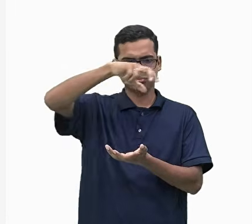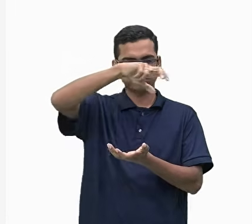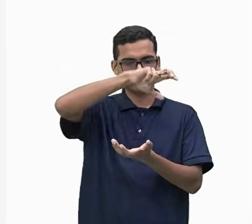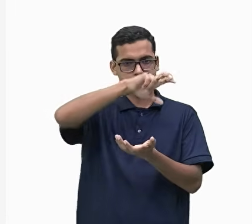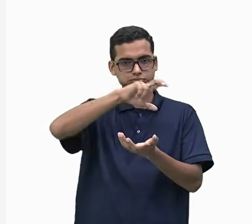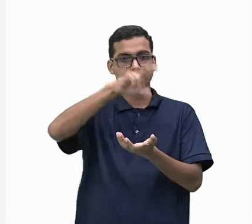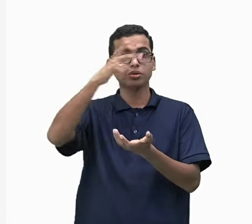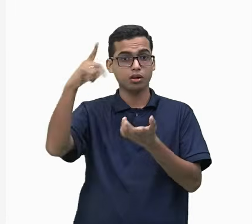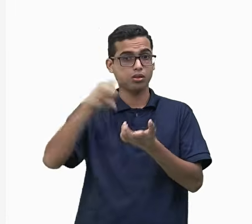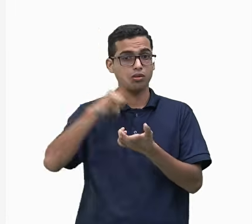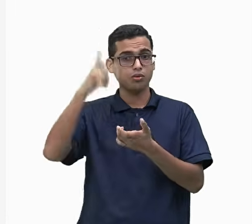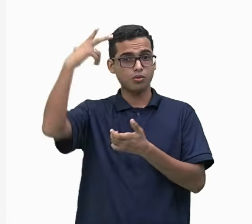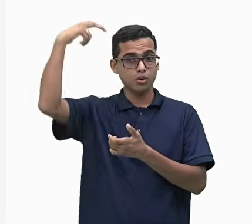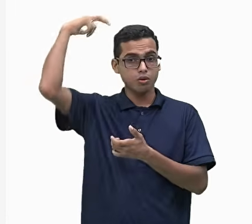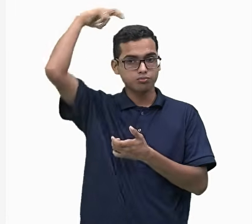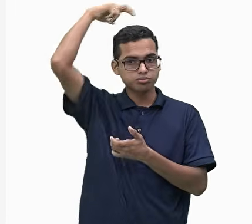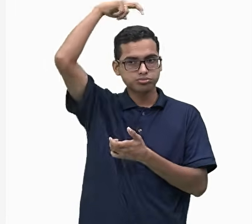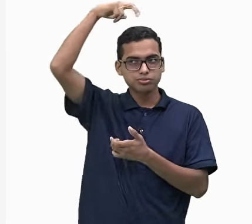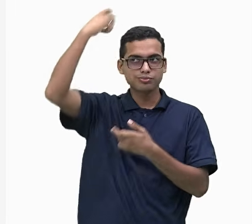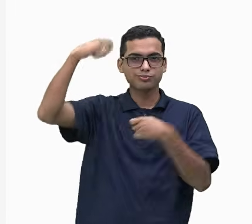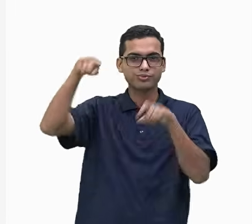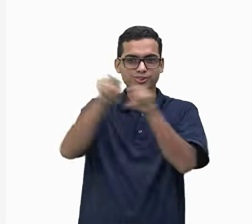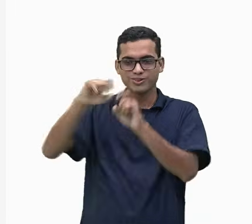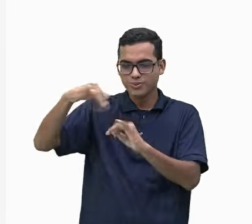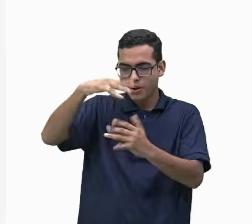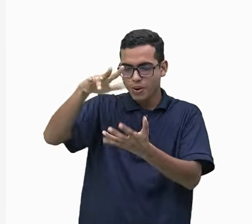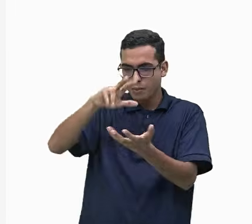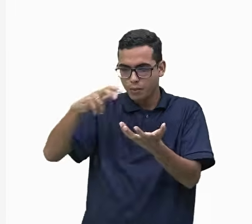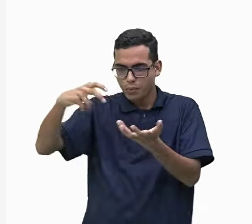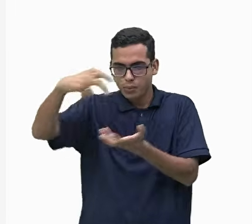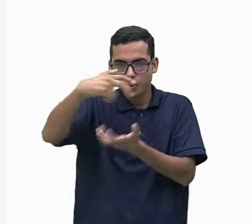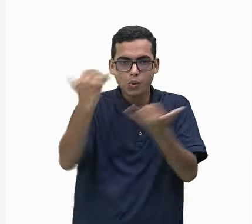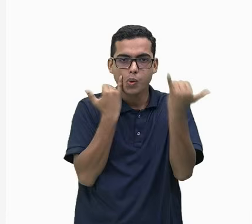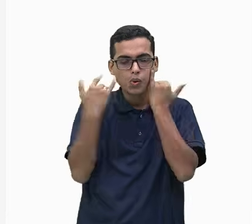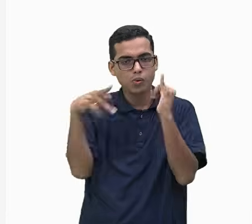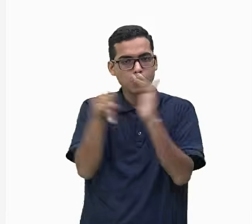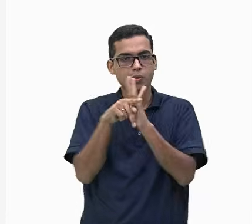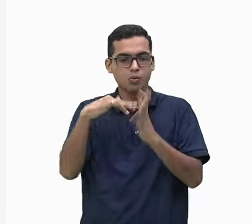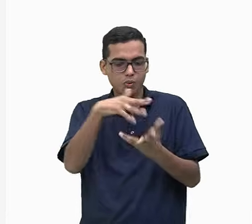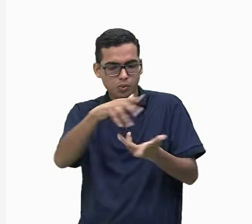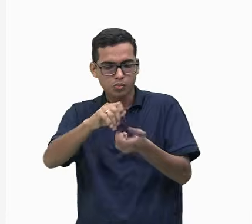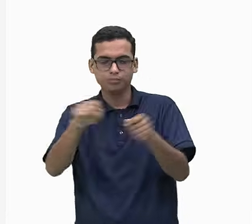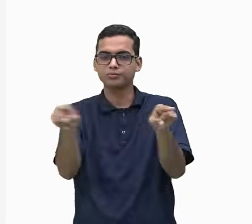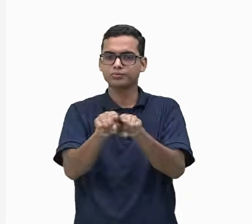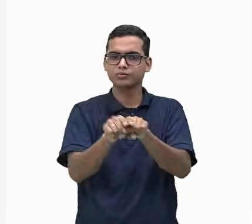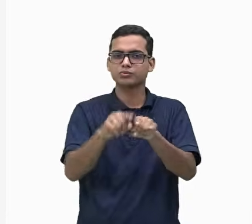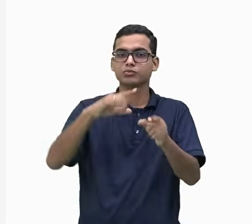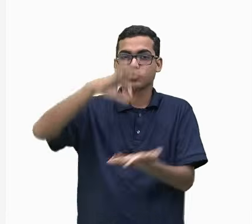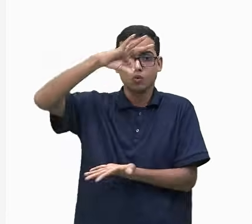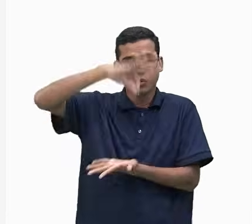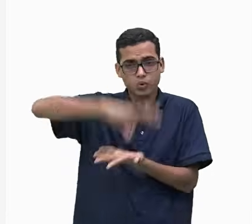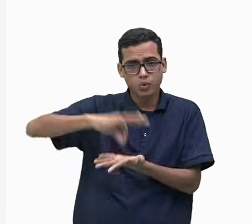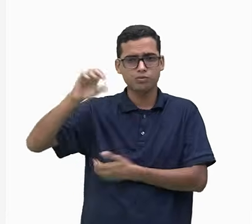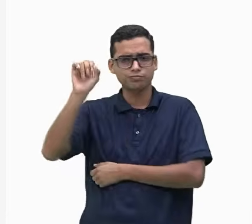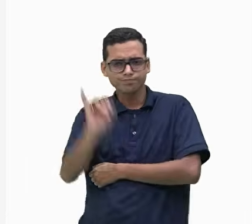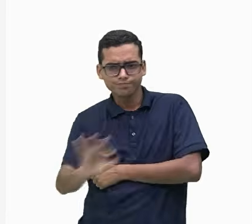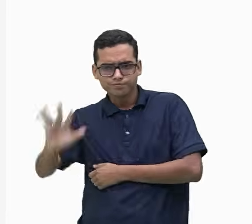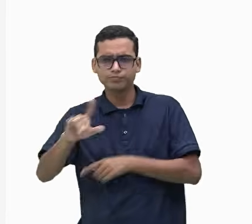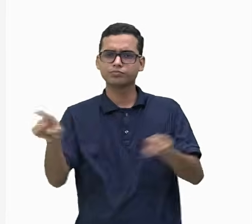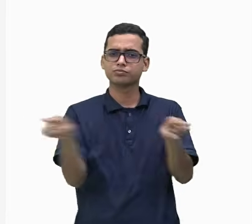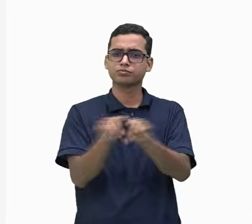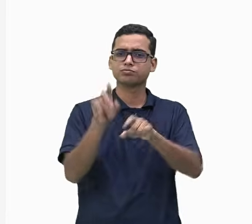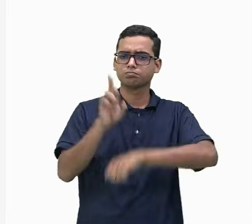cima da nossa cabeça, pegando dados do nosso planeta, pegando a localização, imagens, fotos. Então, são